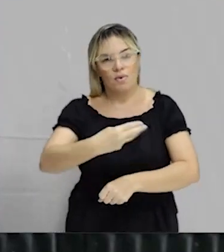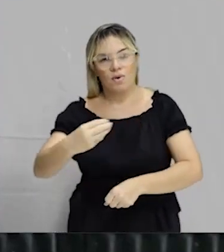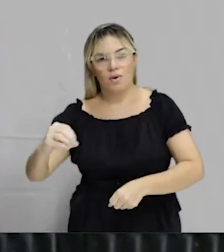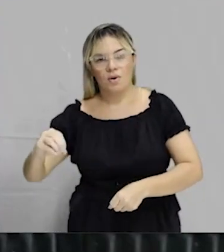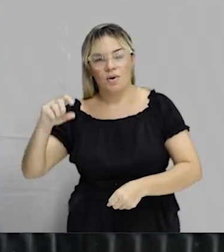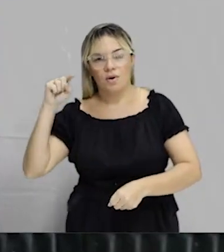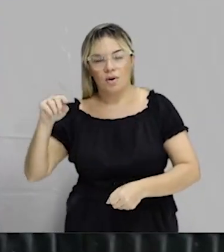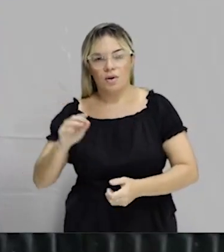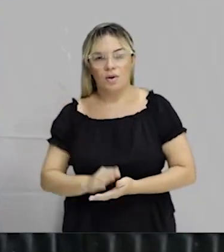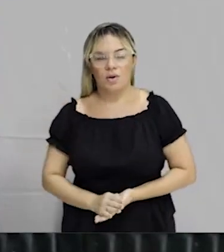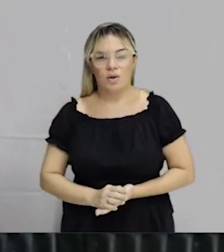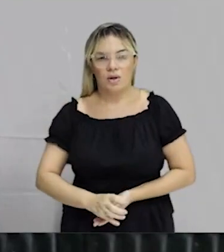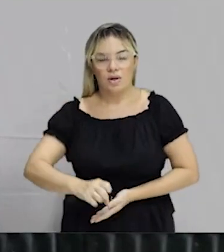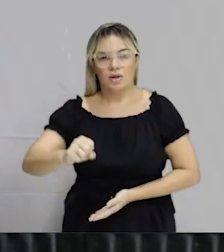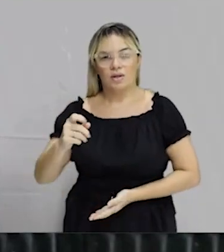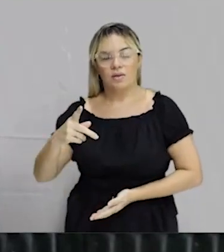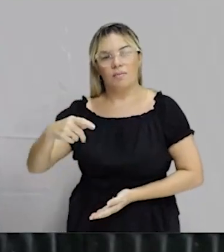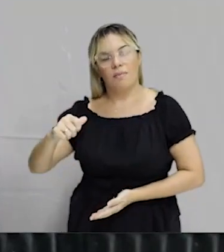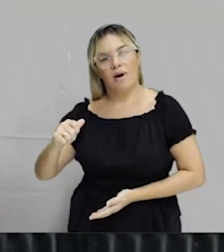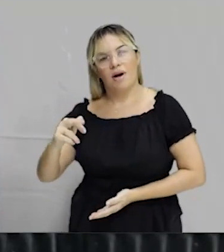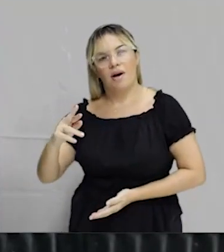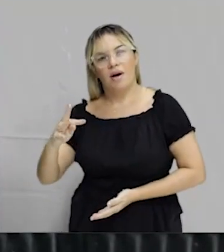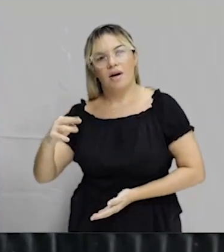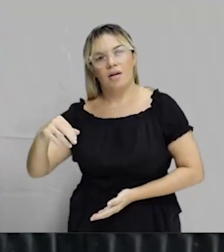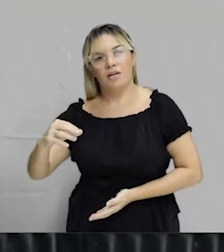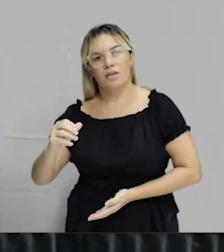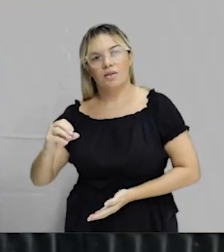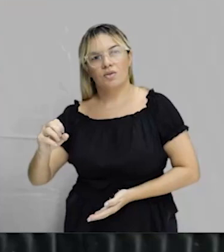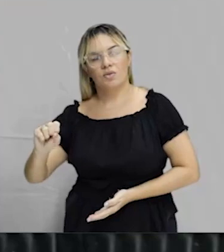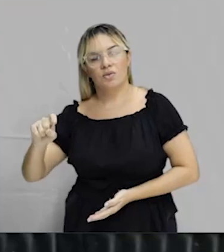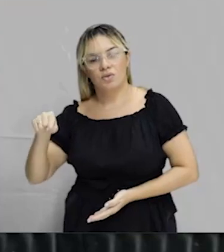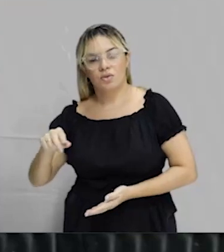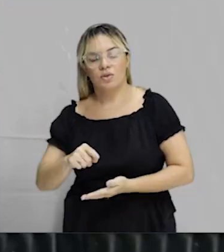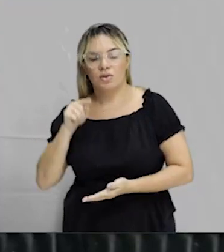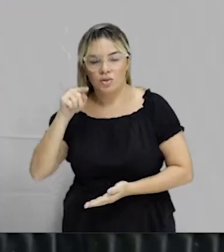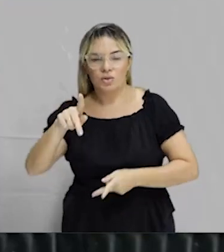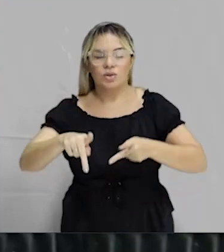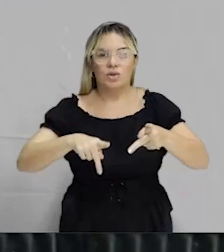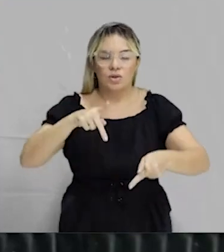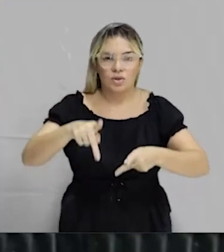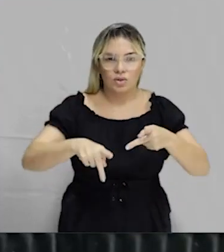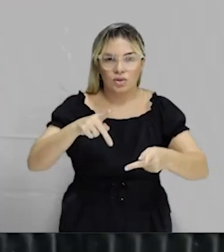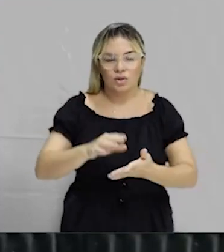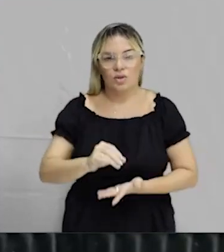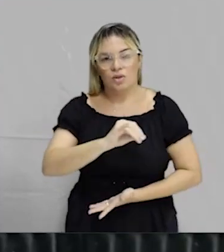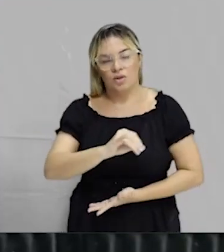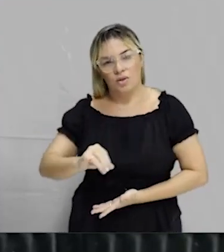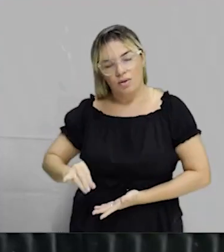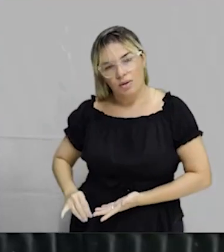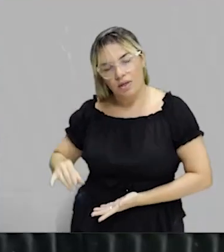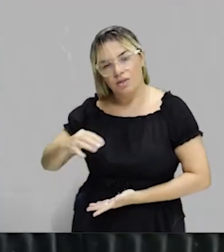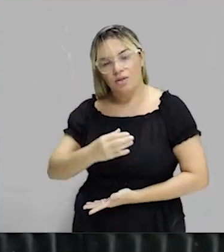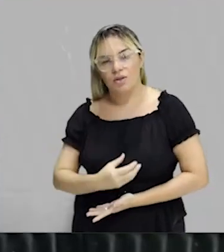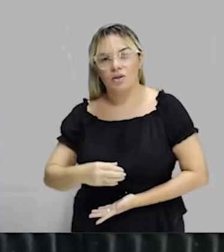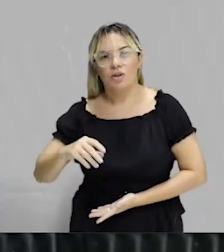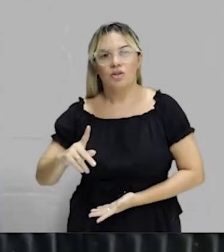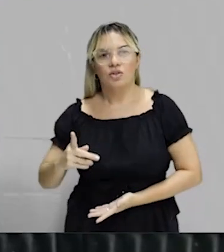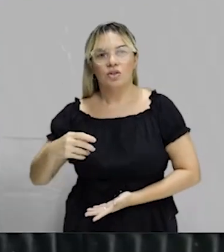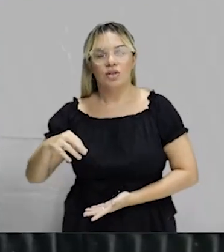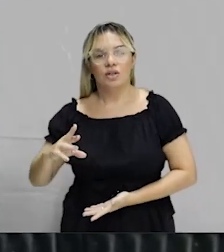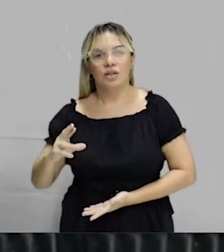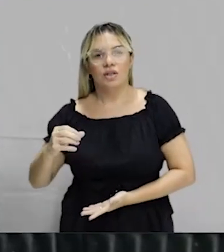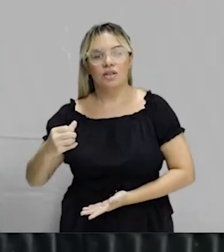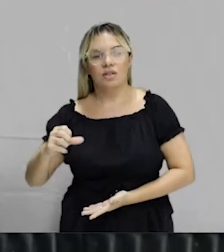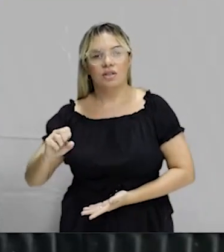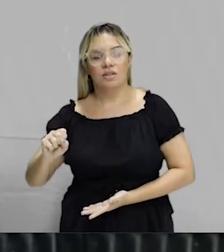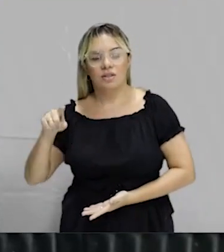os 300 espartanos, quando os persas da época do imperador Xerxes vai tentar